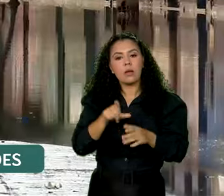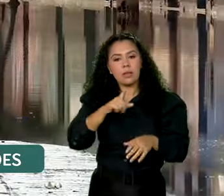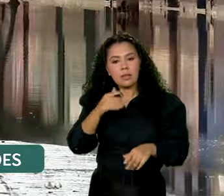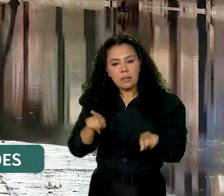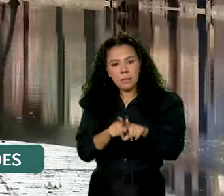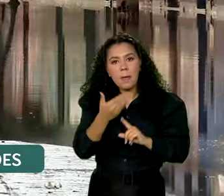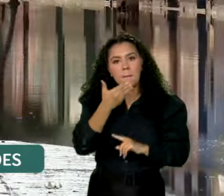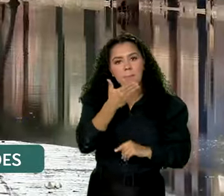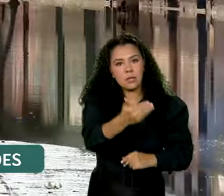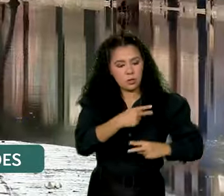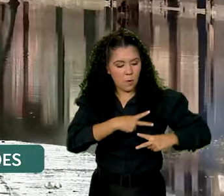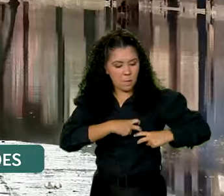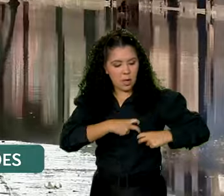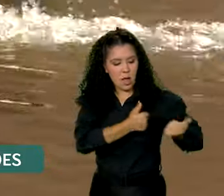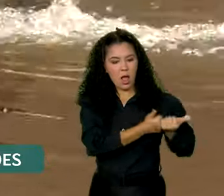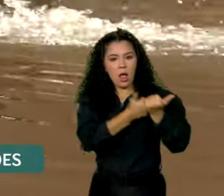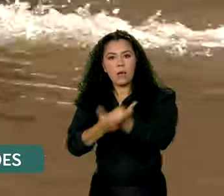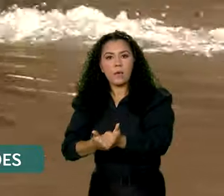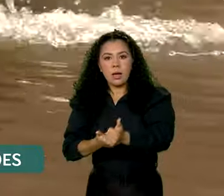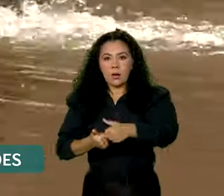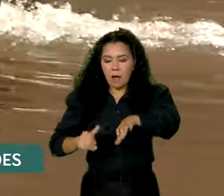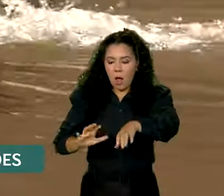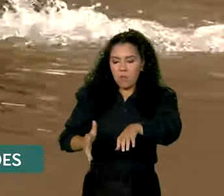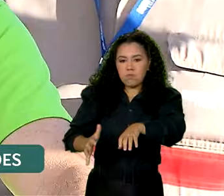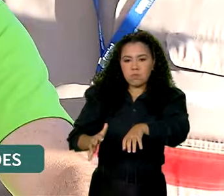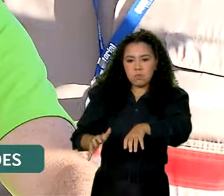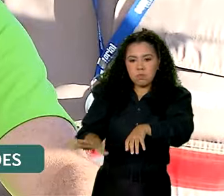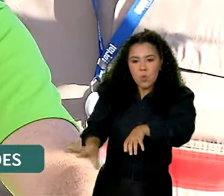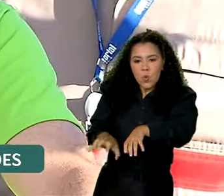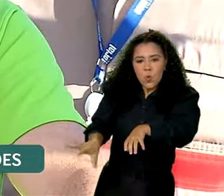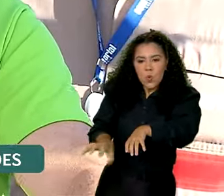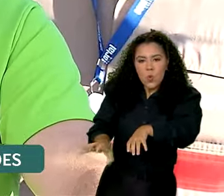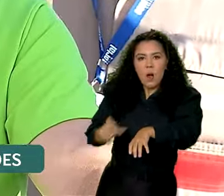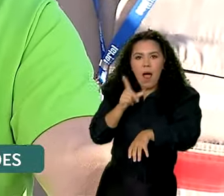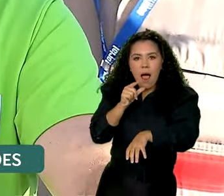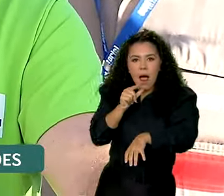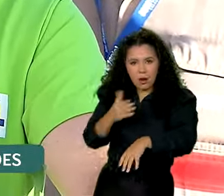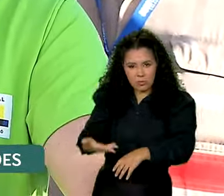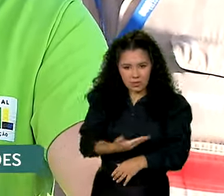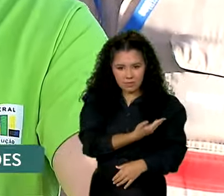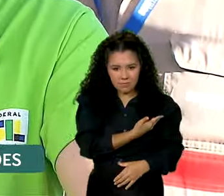da Petrobras para drenar áreas alagadas. E eu quero